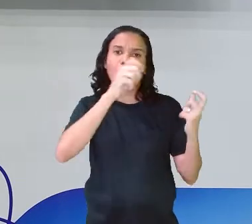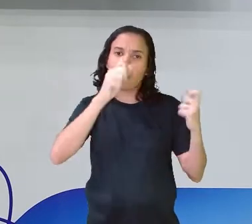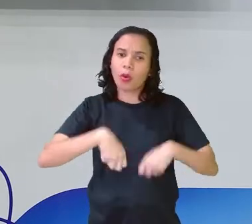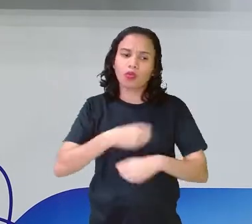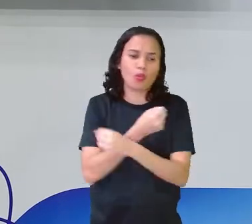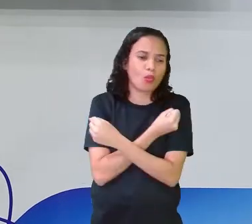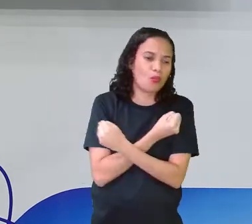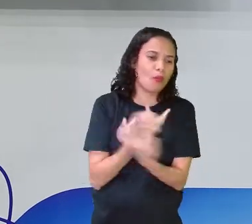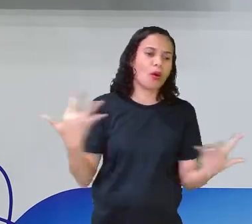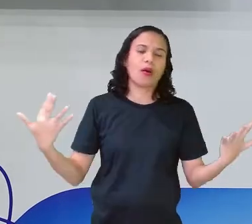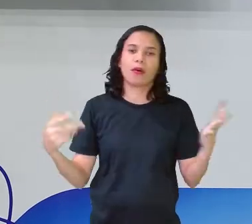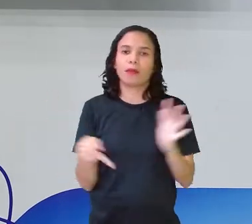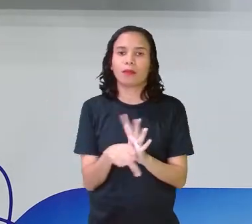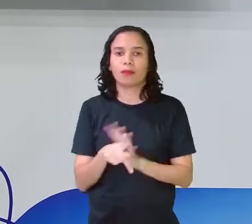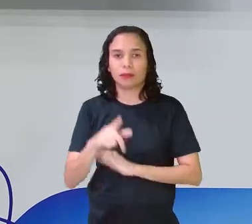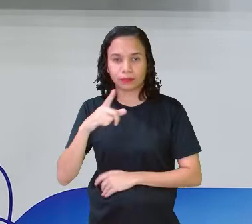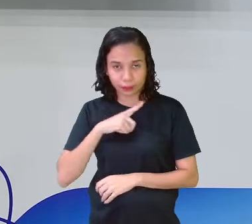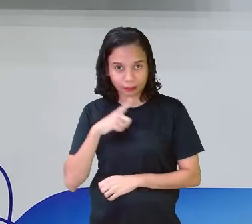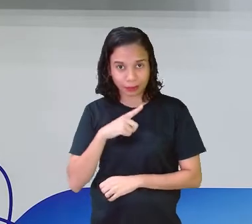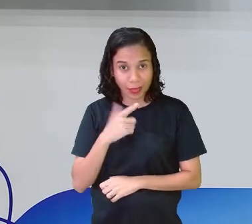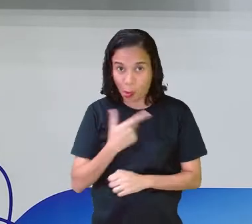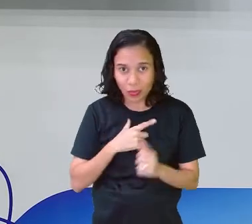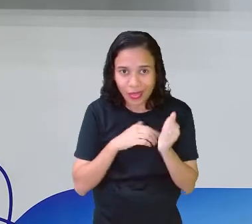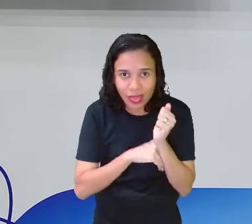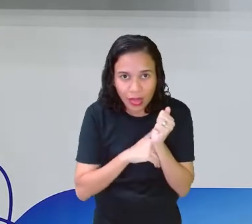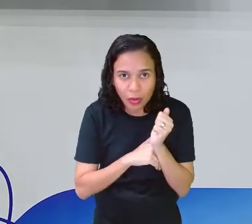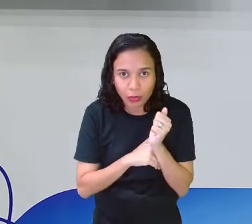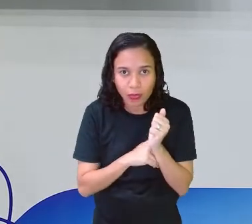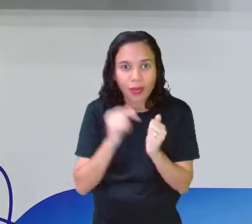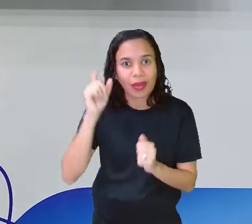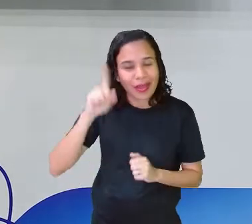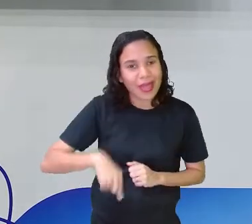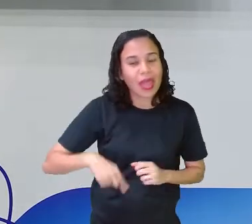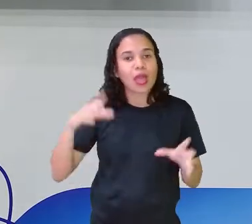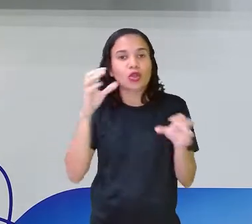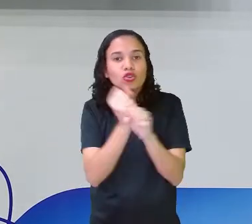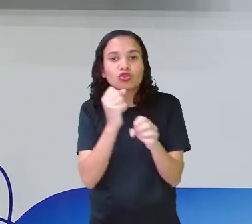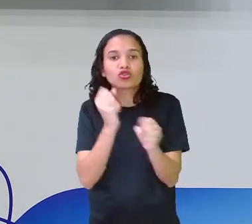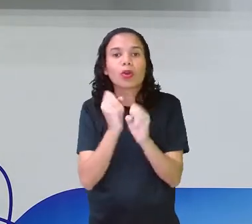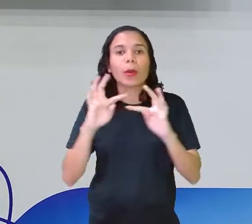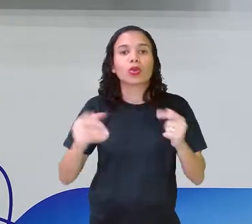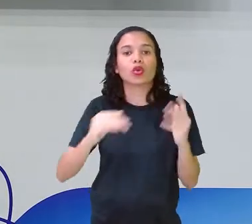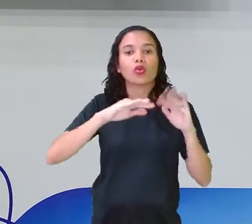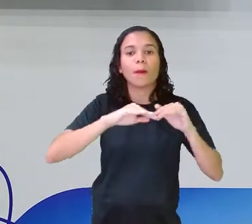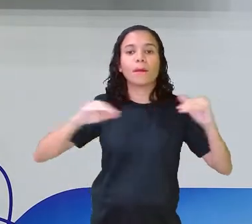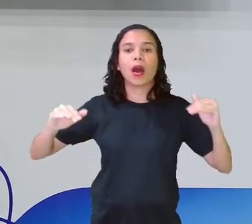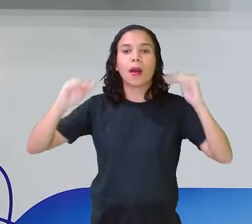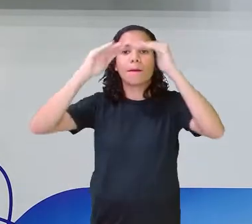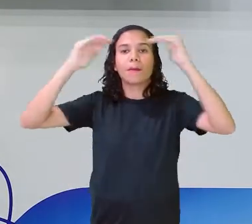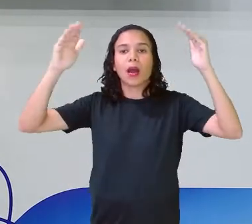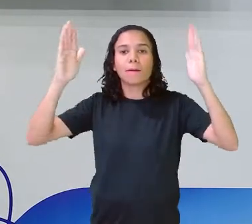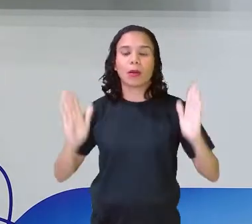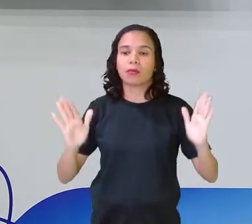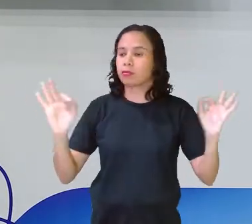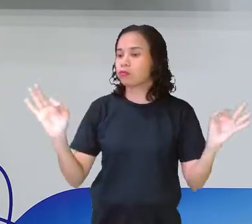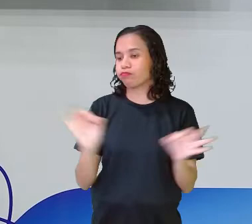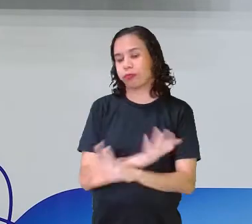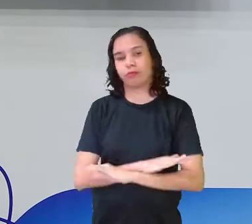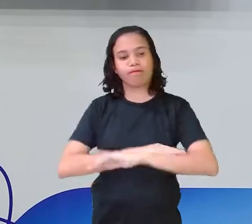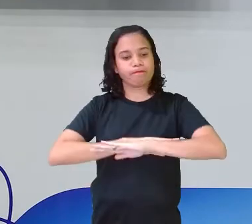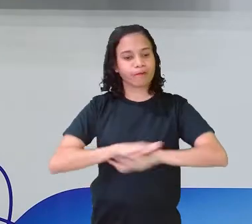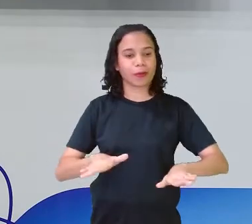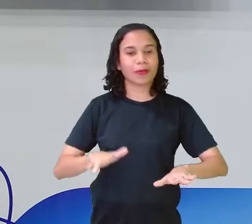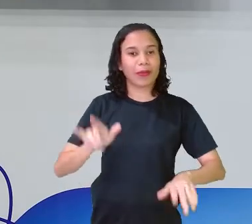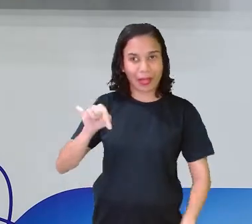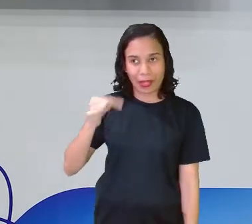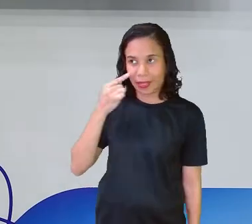outros formatos também. Não tem mistério. Perímetro é a soma dos lados do meu polígono. Acabou a